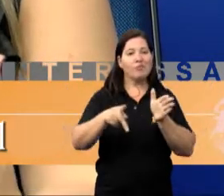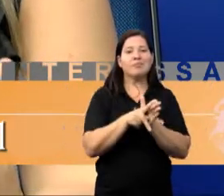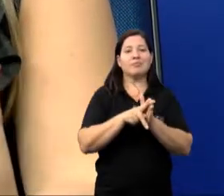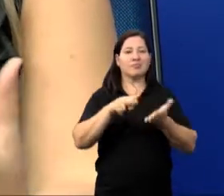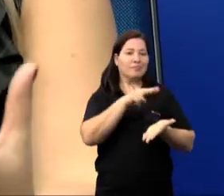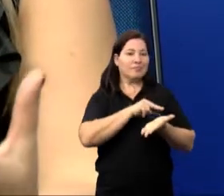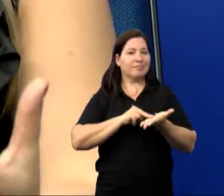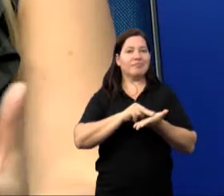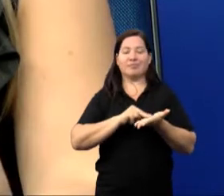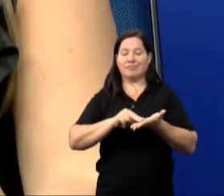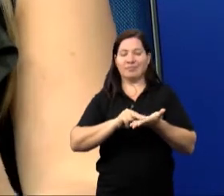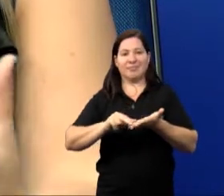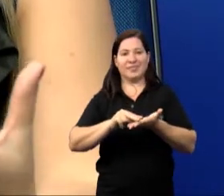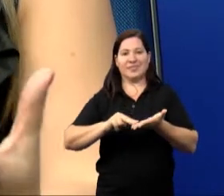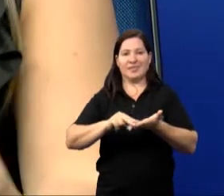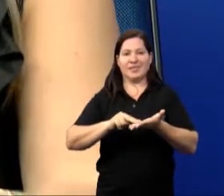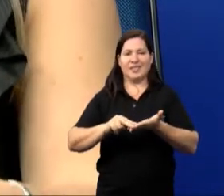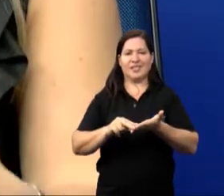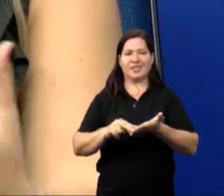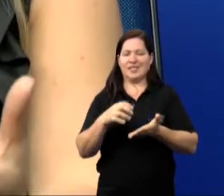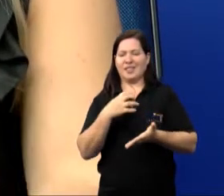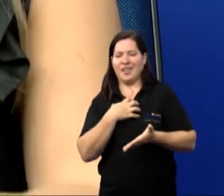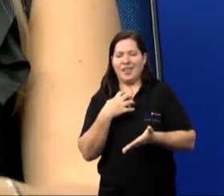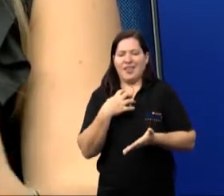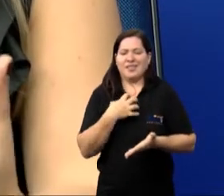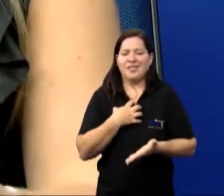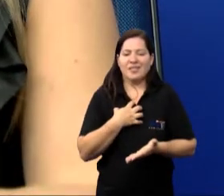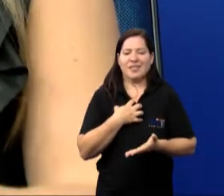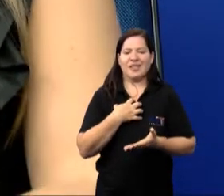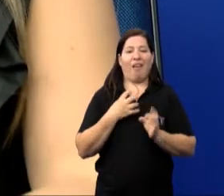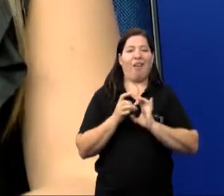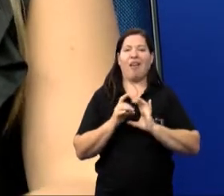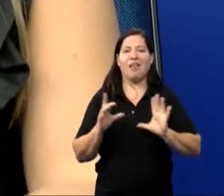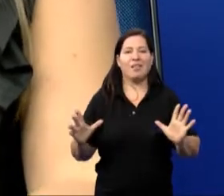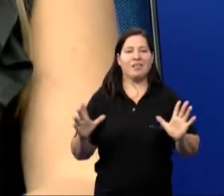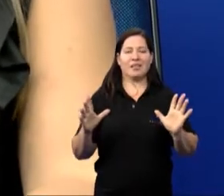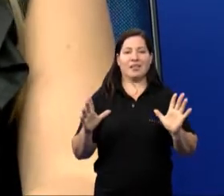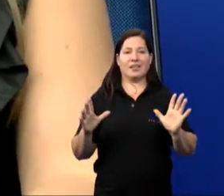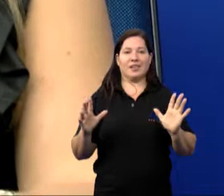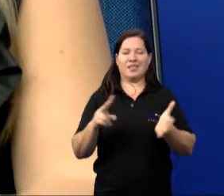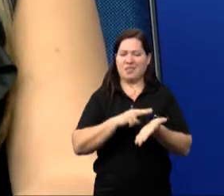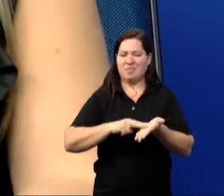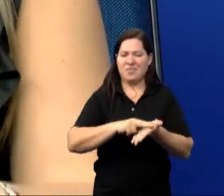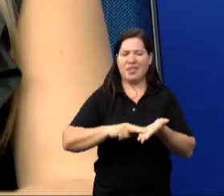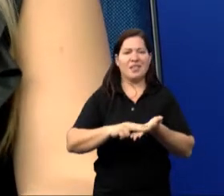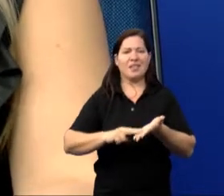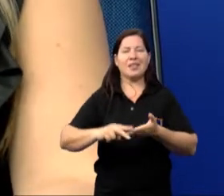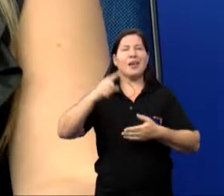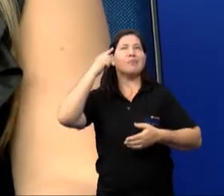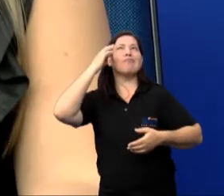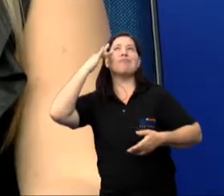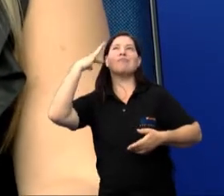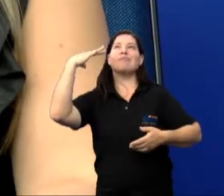esse espaço e oportunidade, ao invés de fazerem desenhos prontos, estereotipados. A gente tem que pensar que quando a criança está